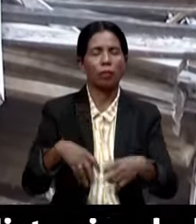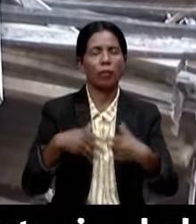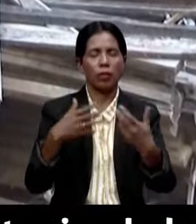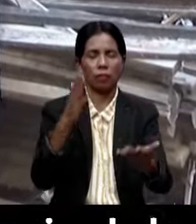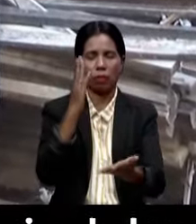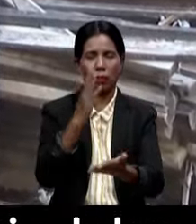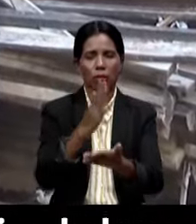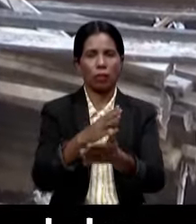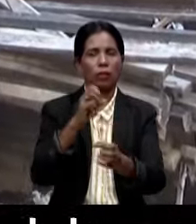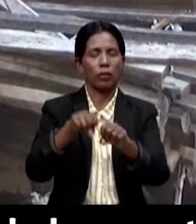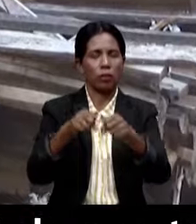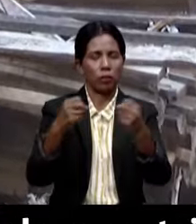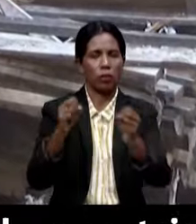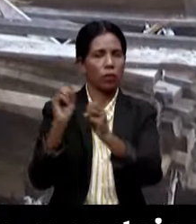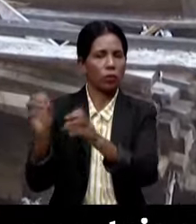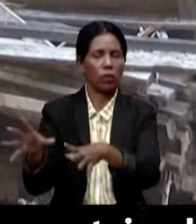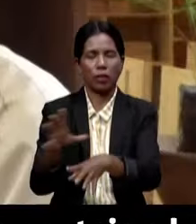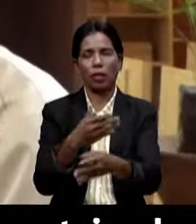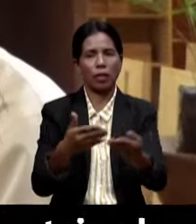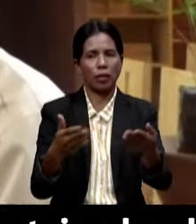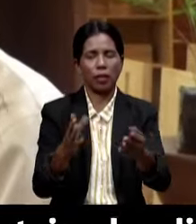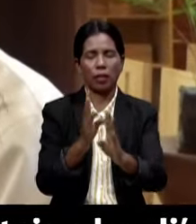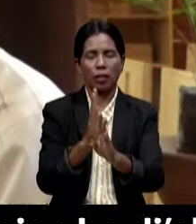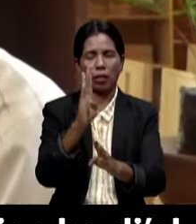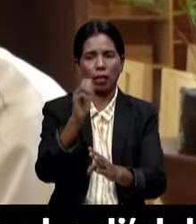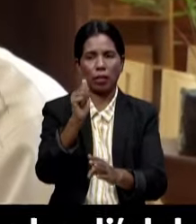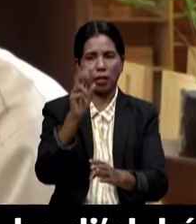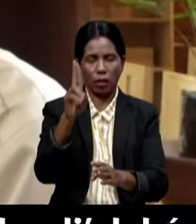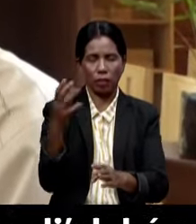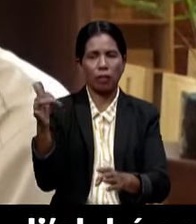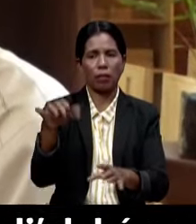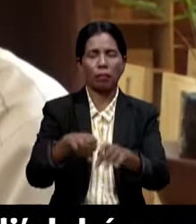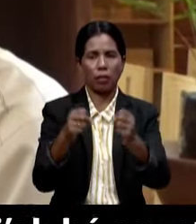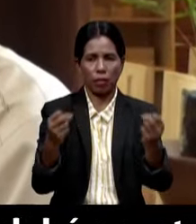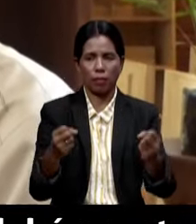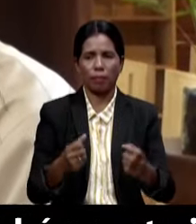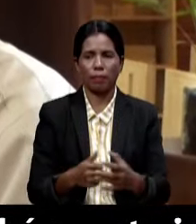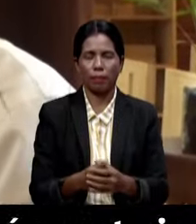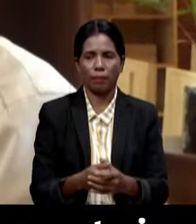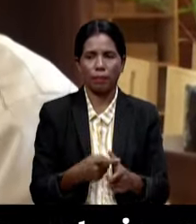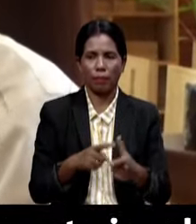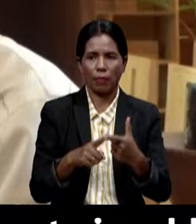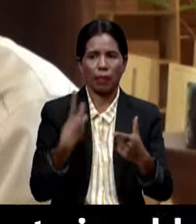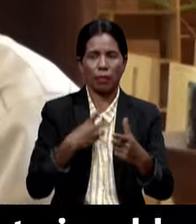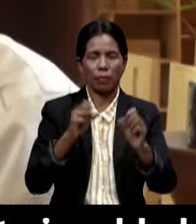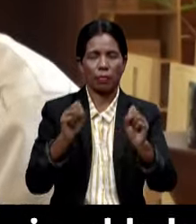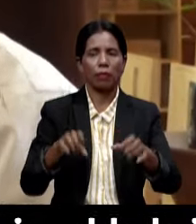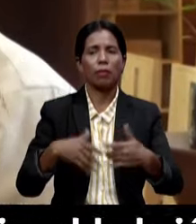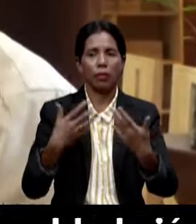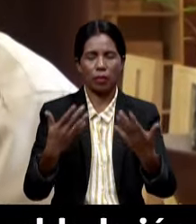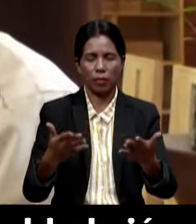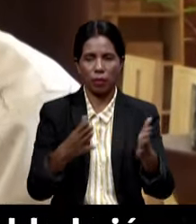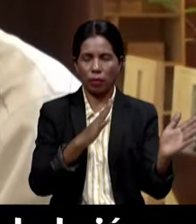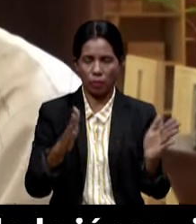do apoio da Bemaria, apoio parte da Bemaria, parte técnica, indústria e habilidade da Bemaria, e amigos do Belenissa,